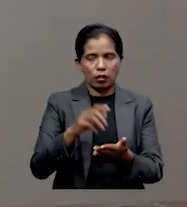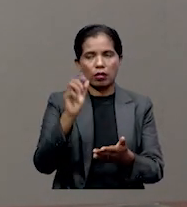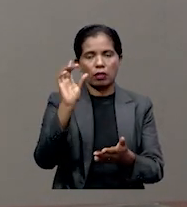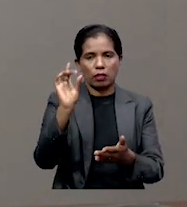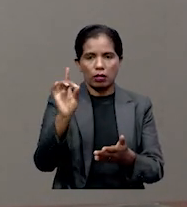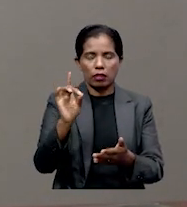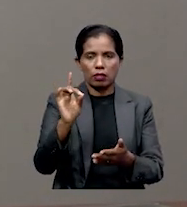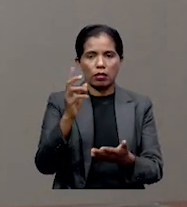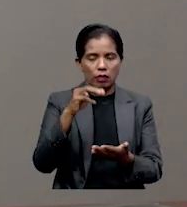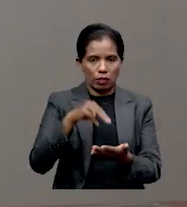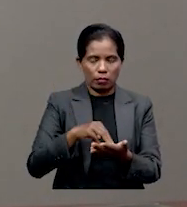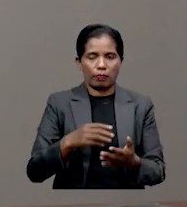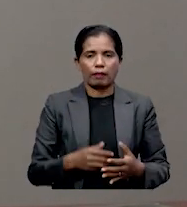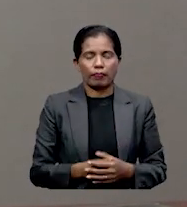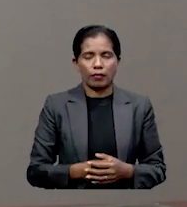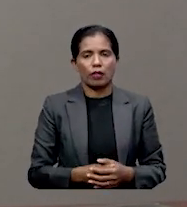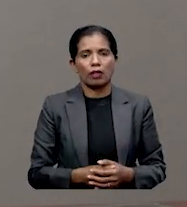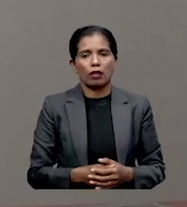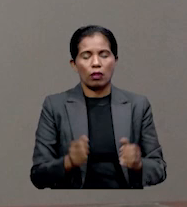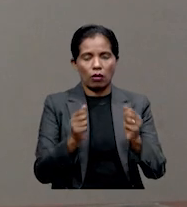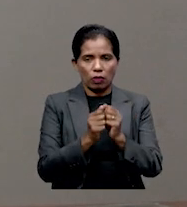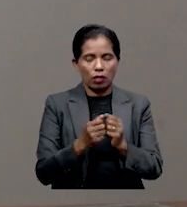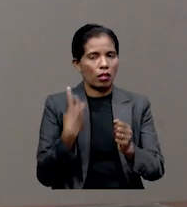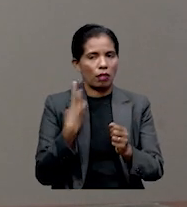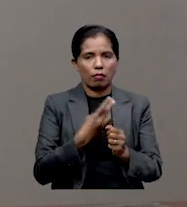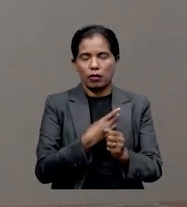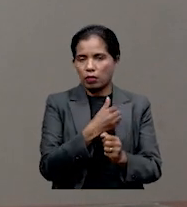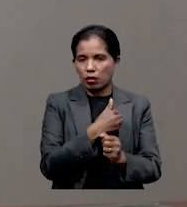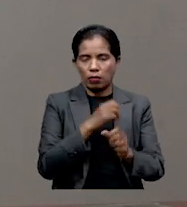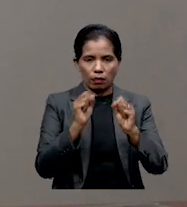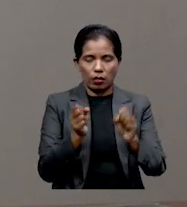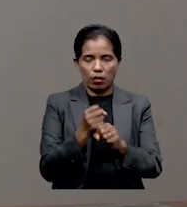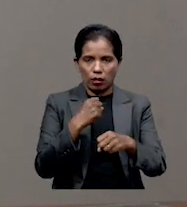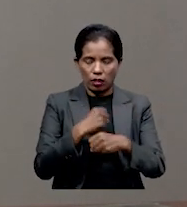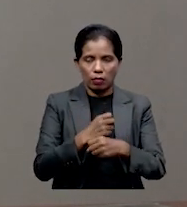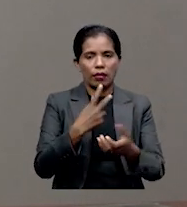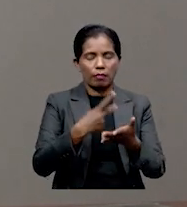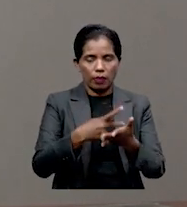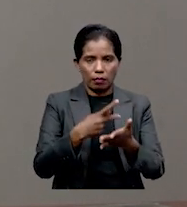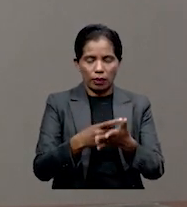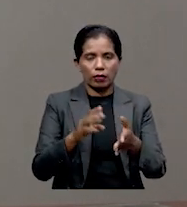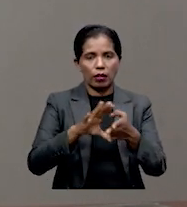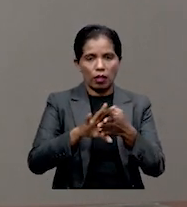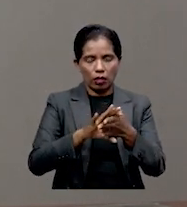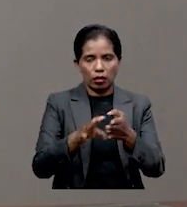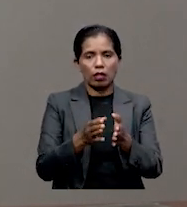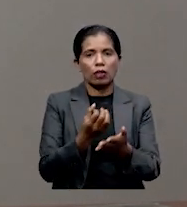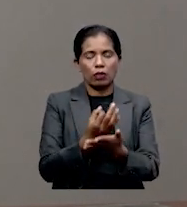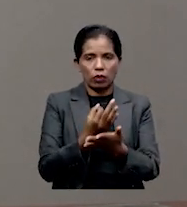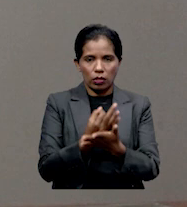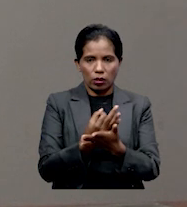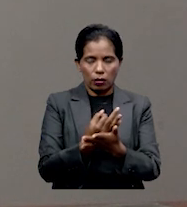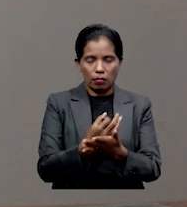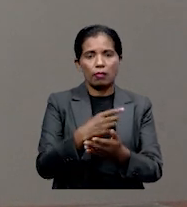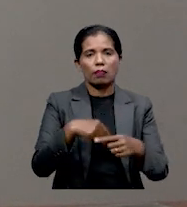8.000. Por razão ser né, a missão que ele halo, a minha proposta pedido orçamento vai a